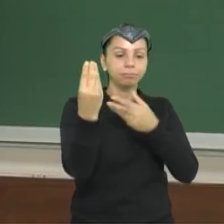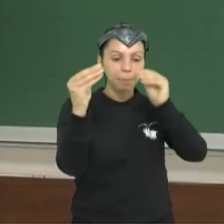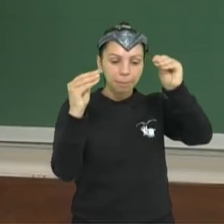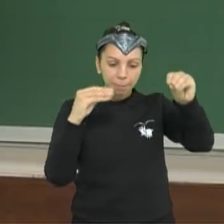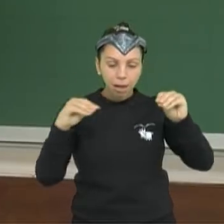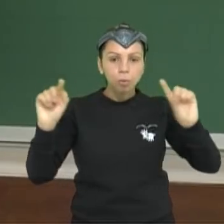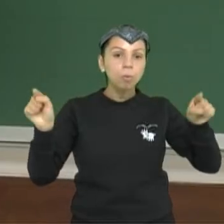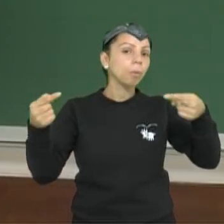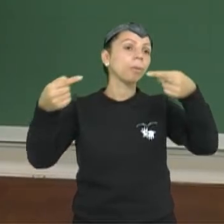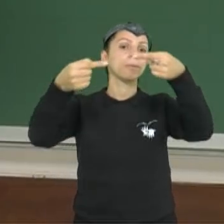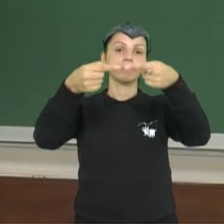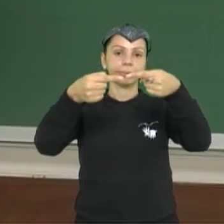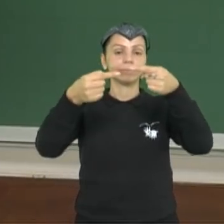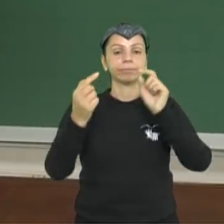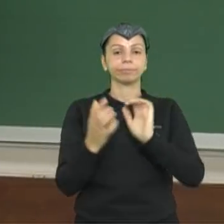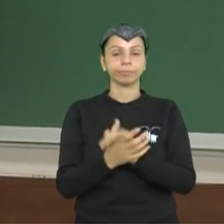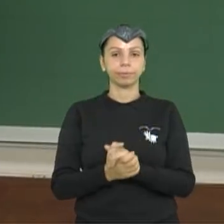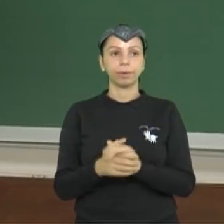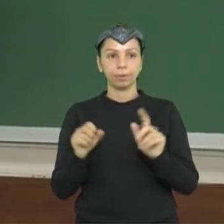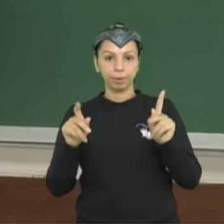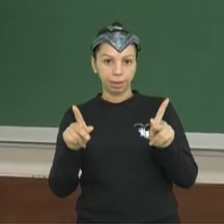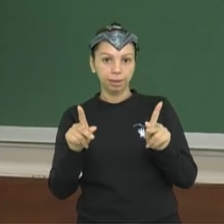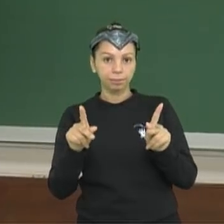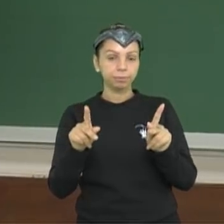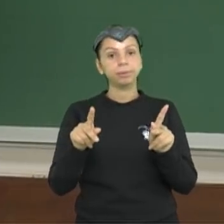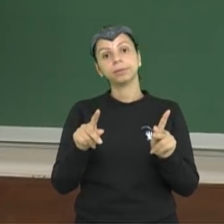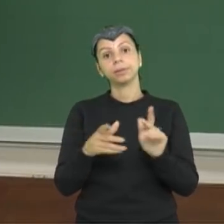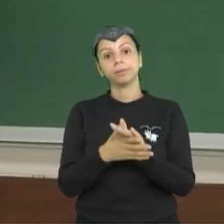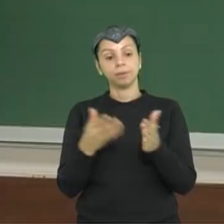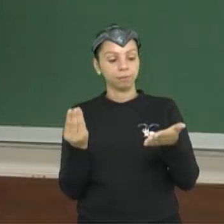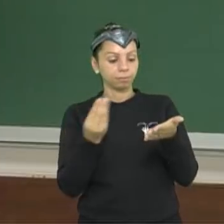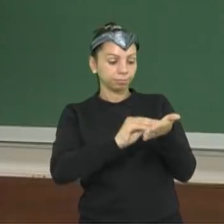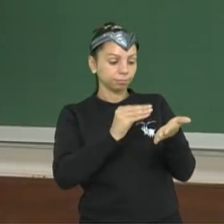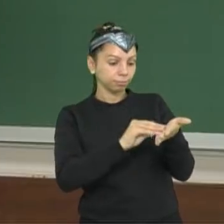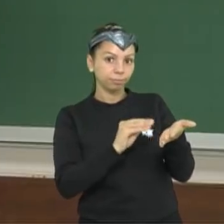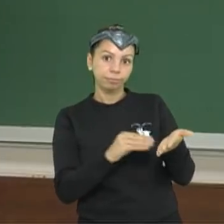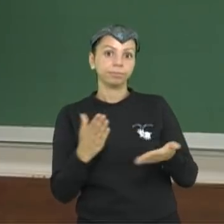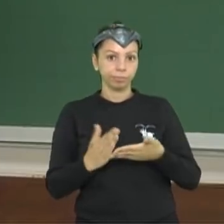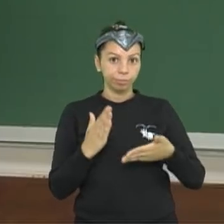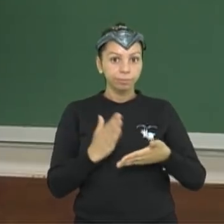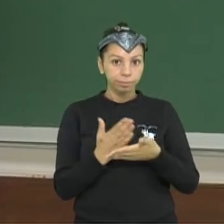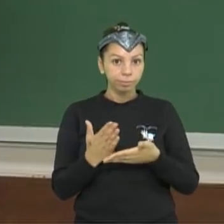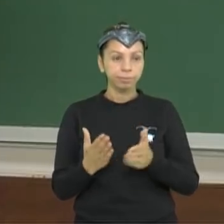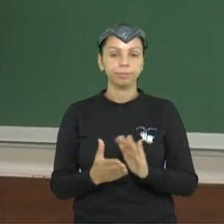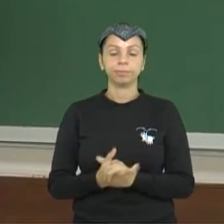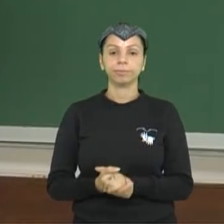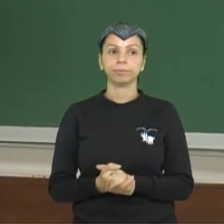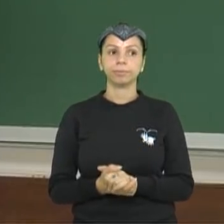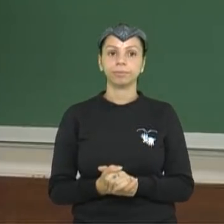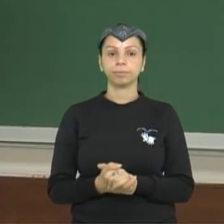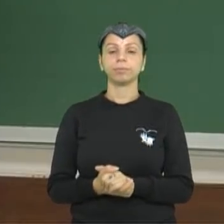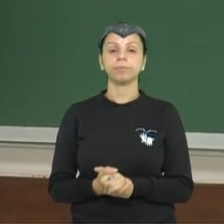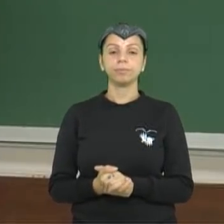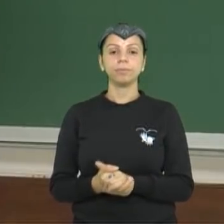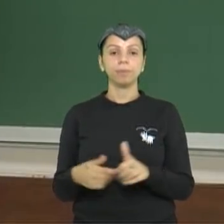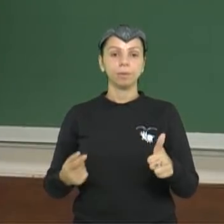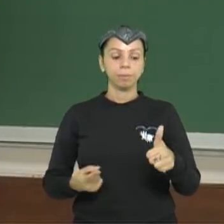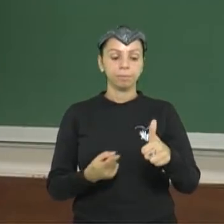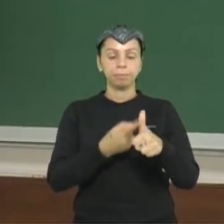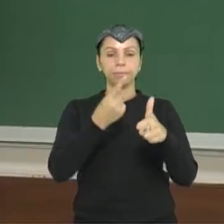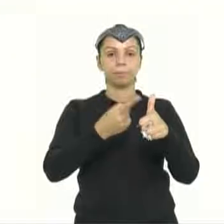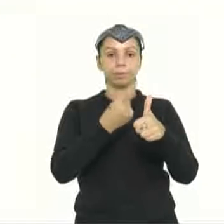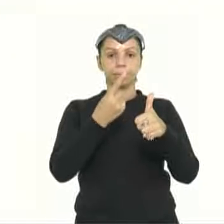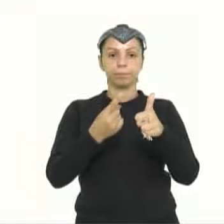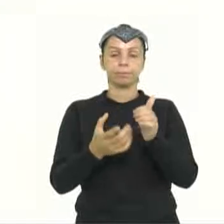personagem os superpoderes deles, ok? E você vai anotando aí no seu caderno. Então, vamos ao primeiro.